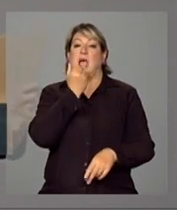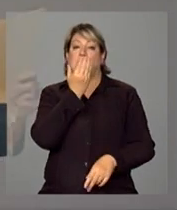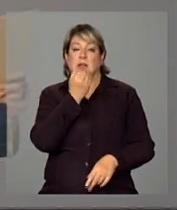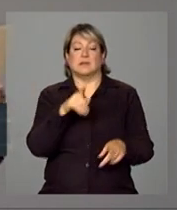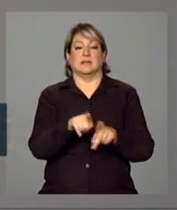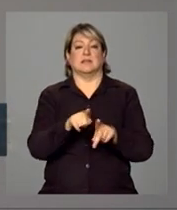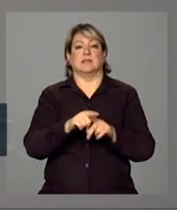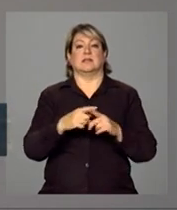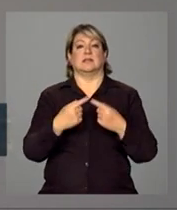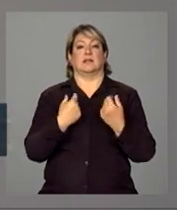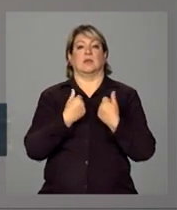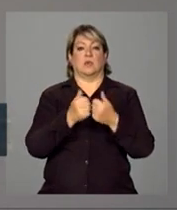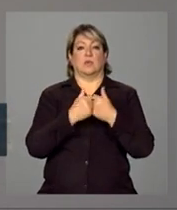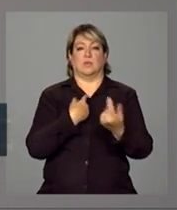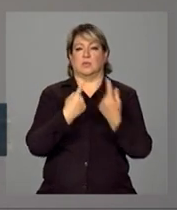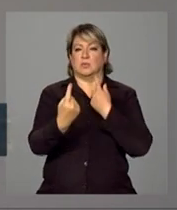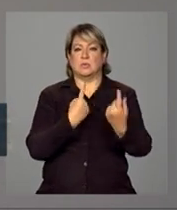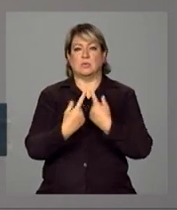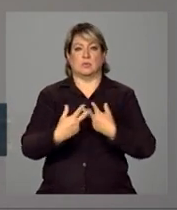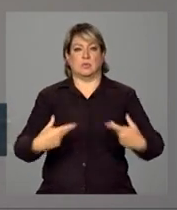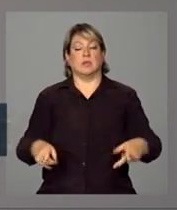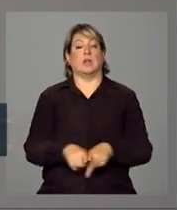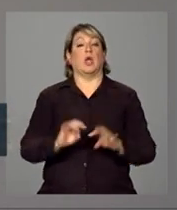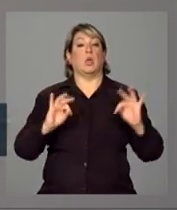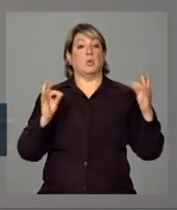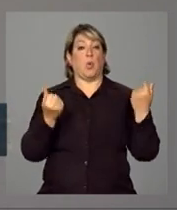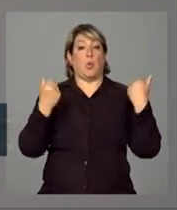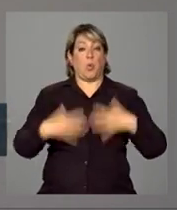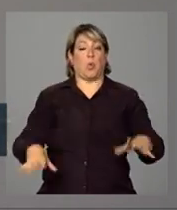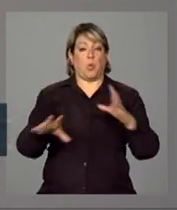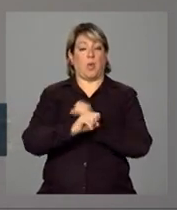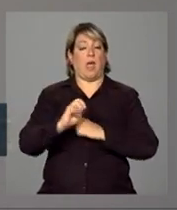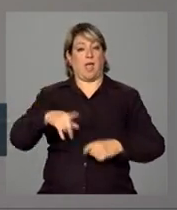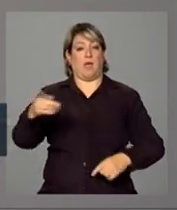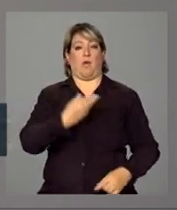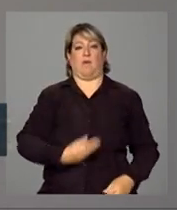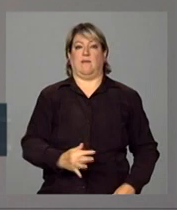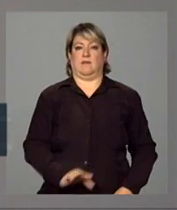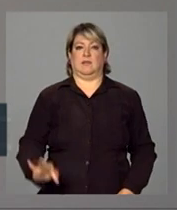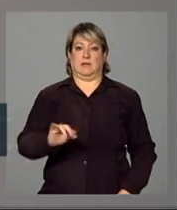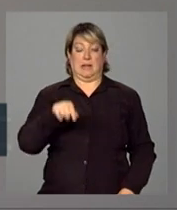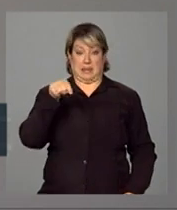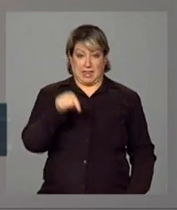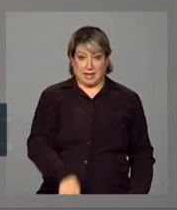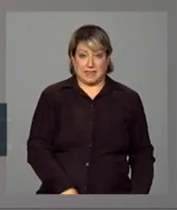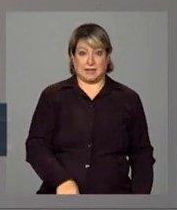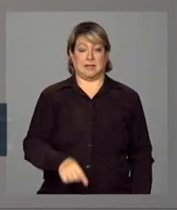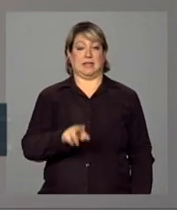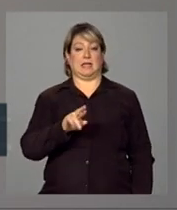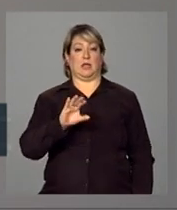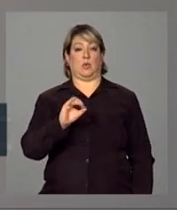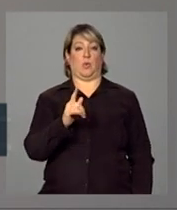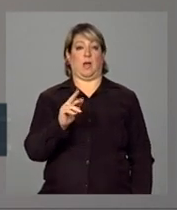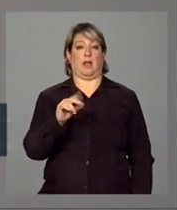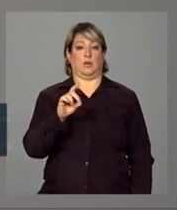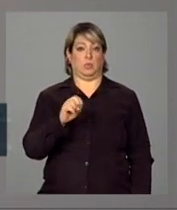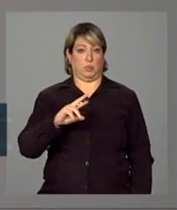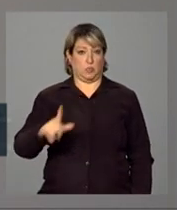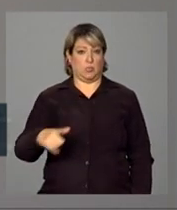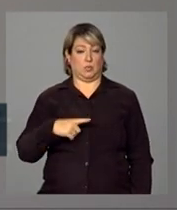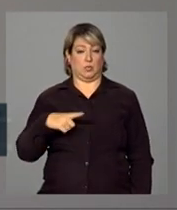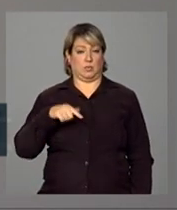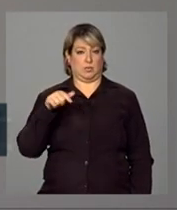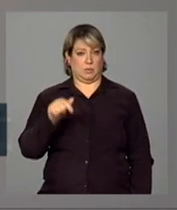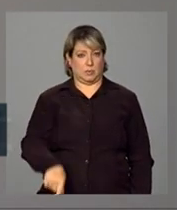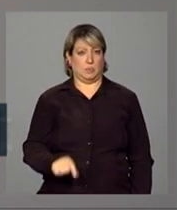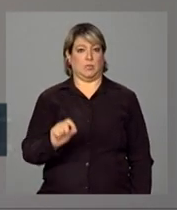transporte. Todos os custos são da União. No Rio Grande do Sul, o sucesso do Pronatec com cursos direcionados